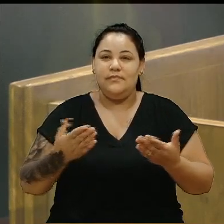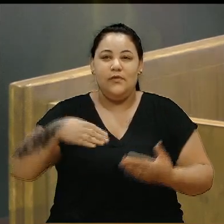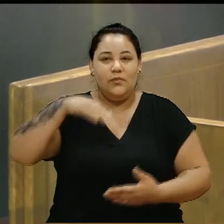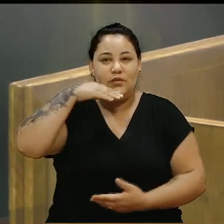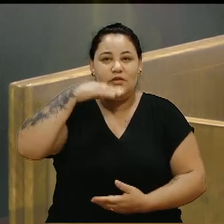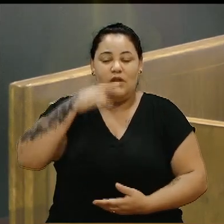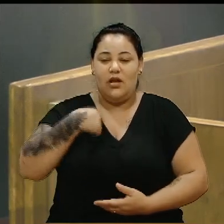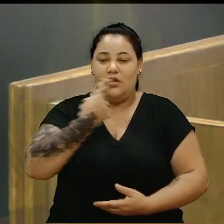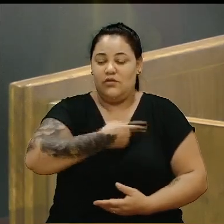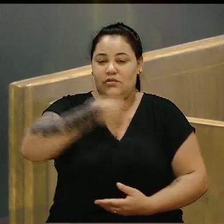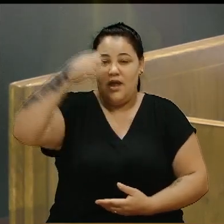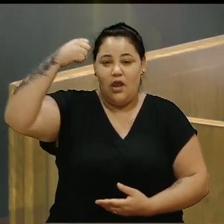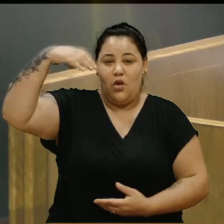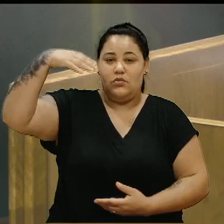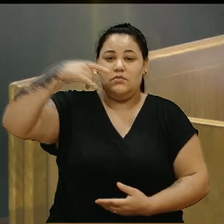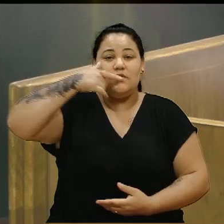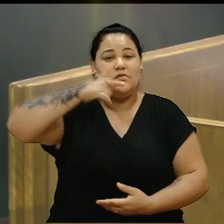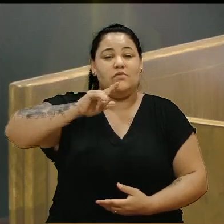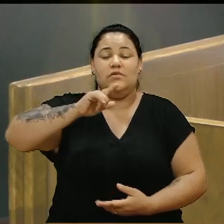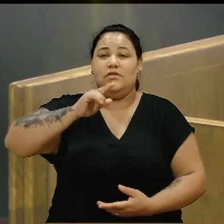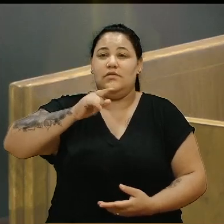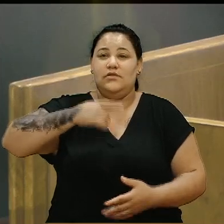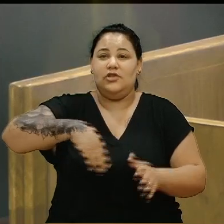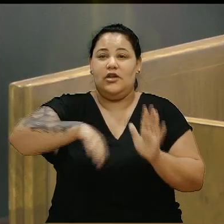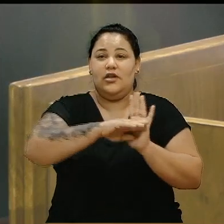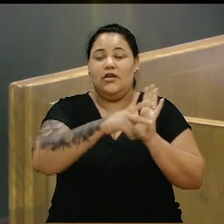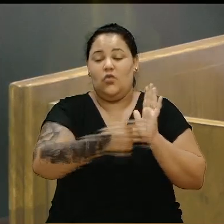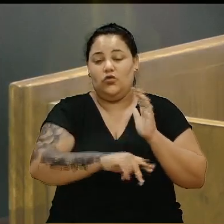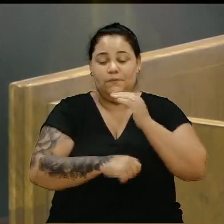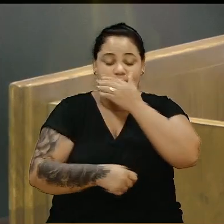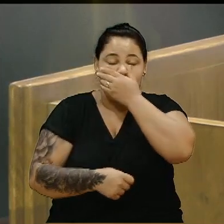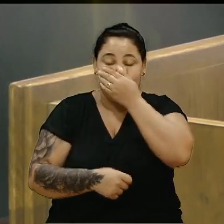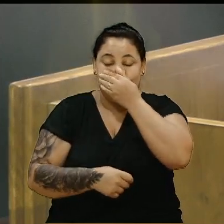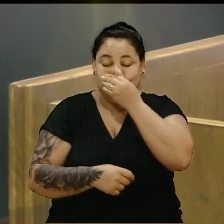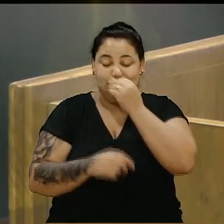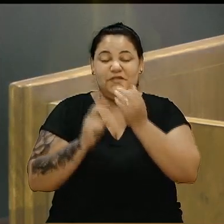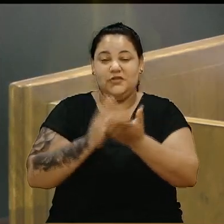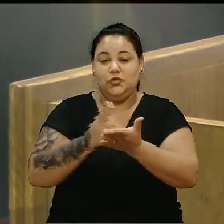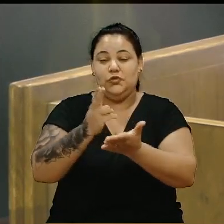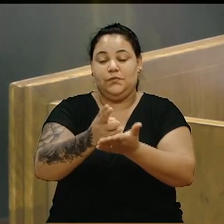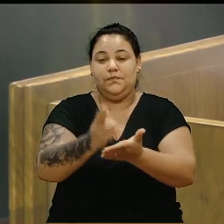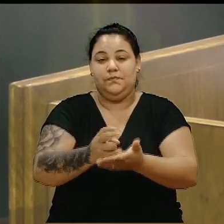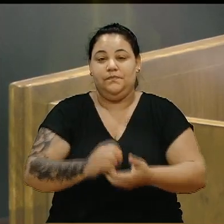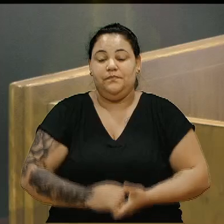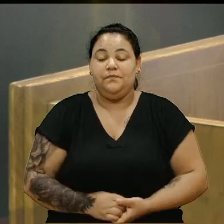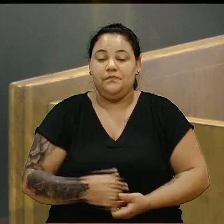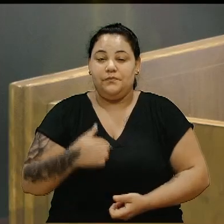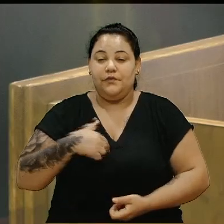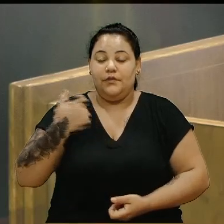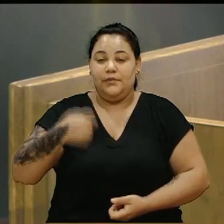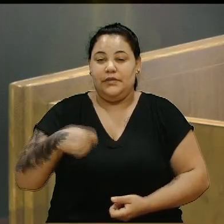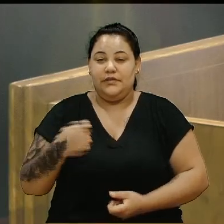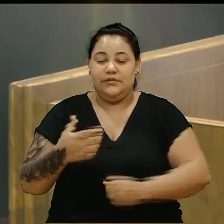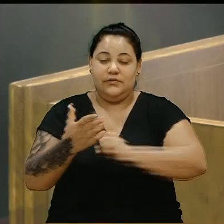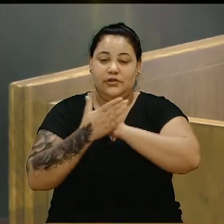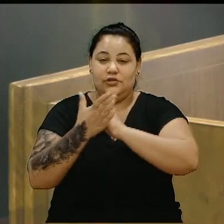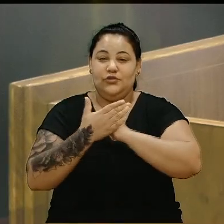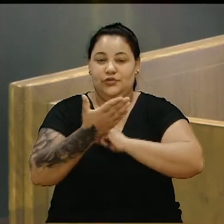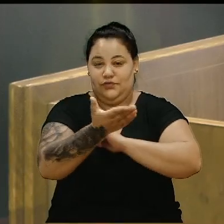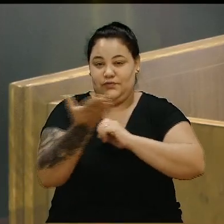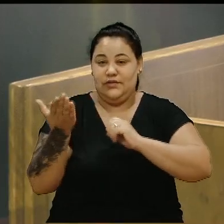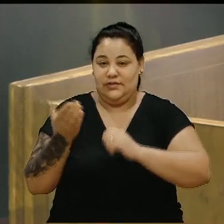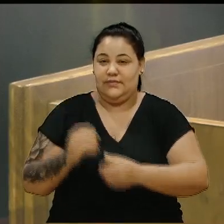para conseguirmos chegar aqui e continuarmos. E eu preciso da ajuda de todos